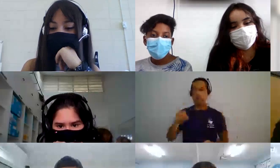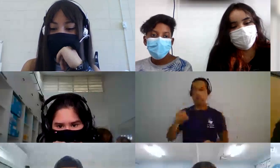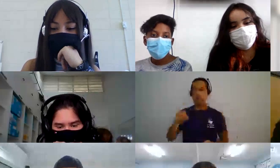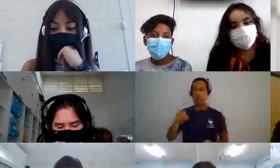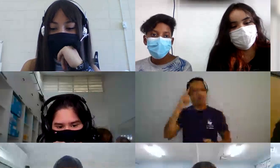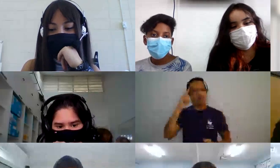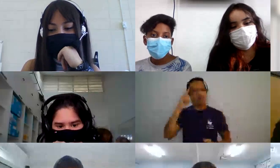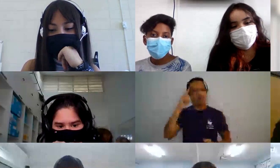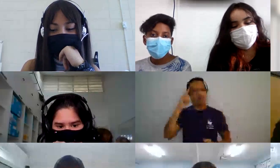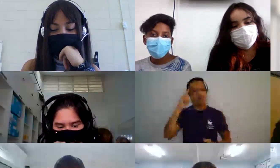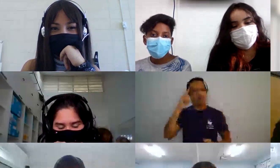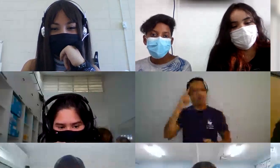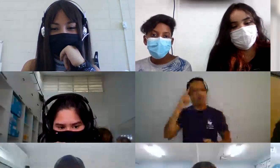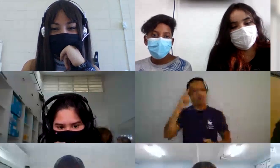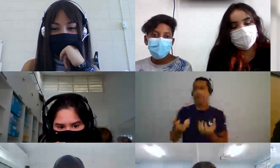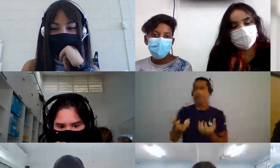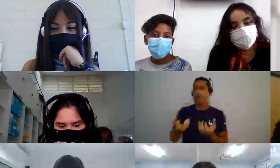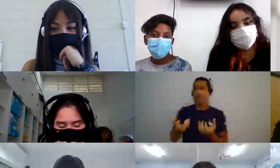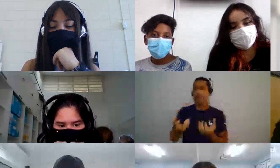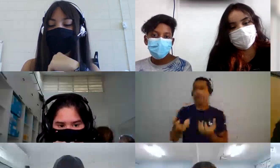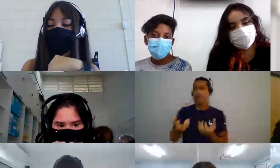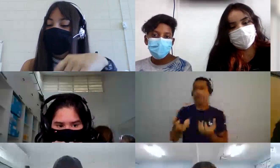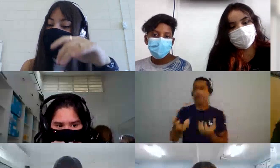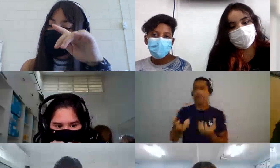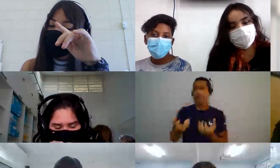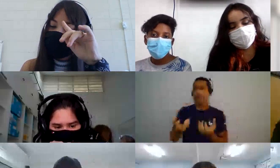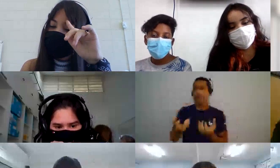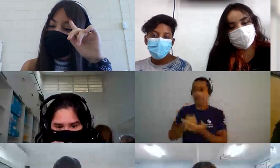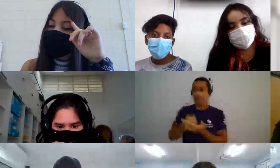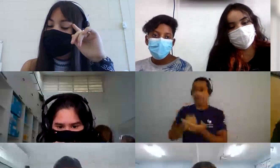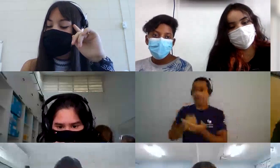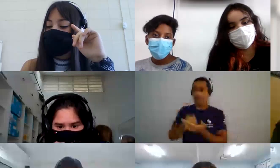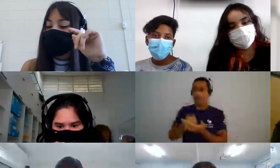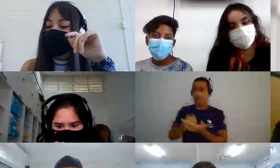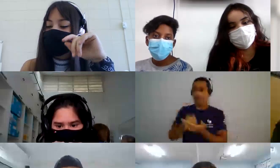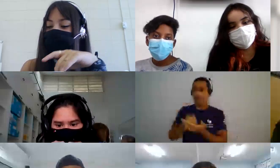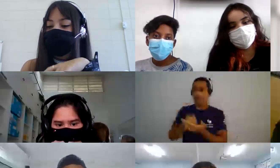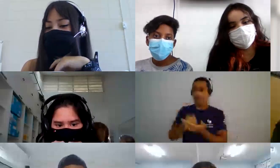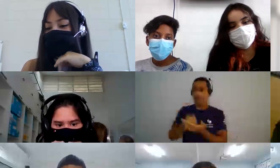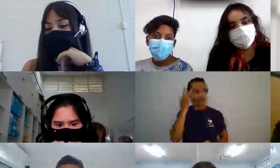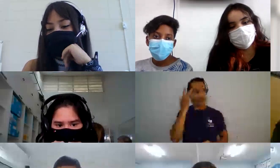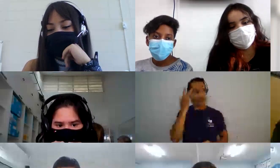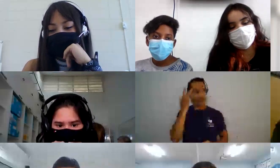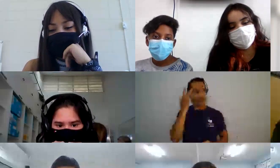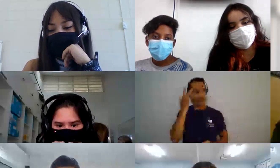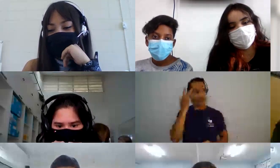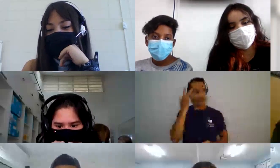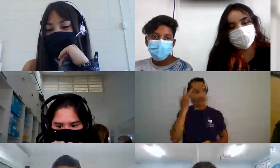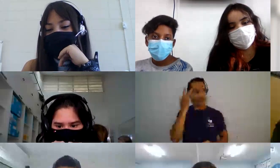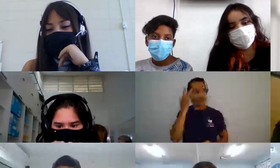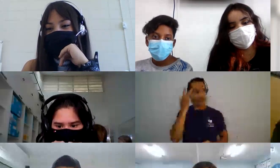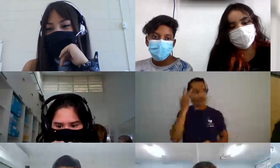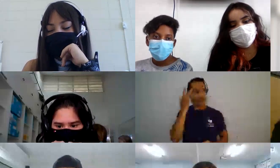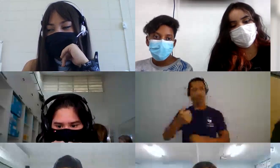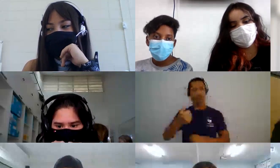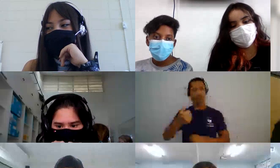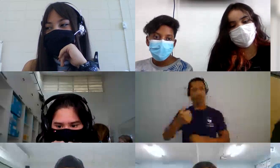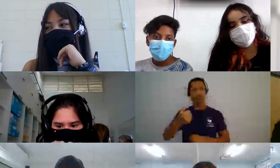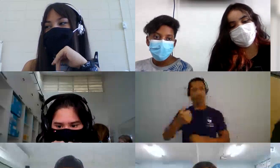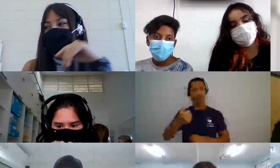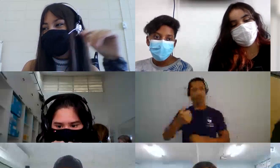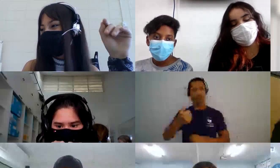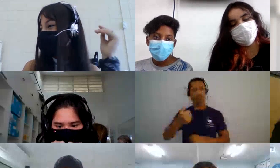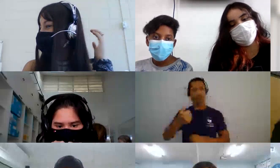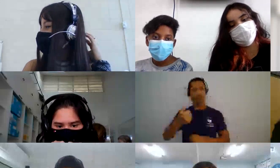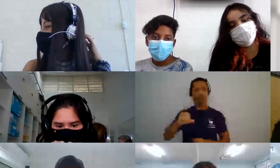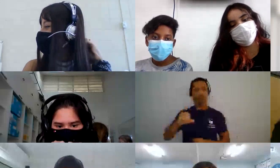você quer? Você não decidiu ainda o que você gosta? E ela vai falar, sei lá, em 2018 eu gostava de tal coisa, 2019 tal coisa,